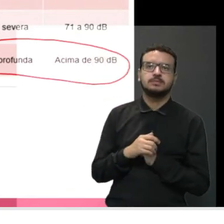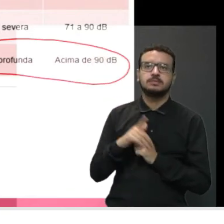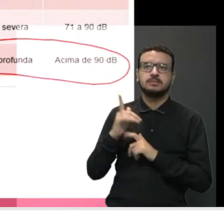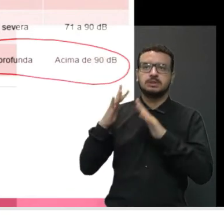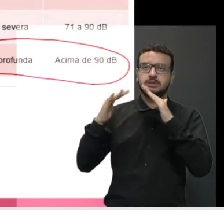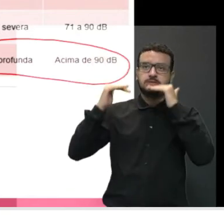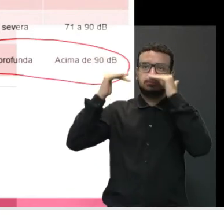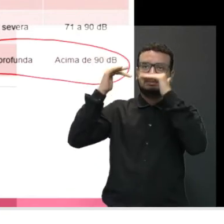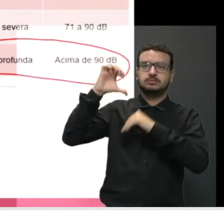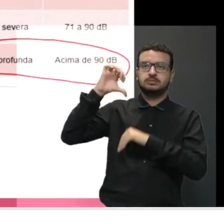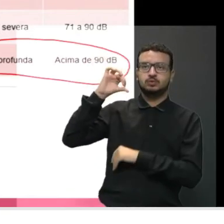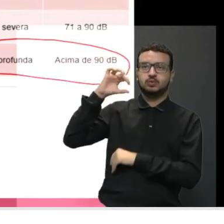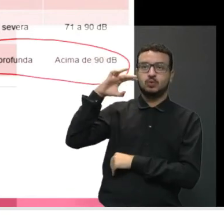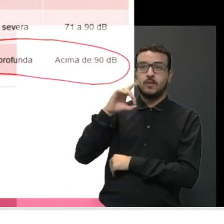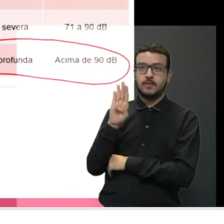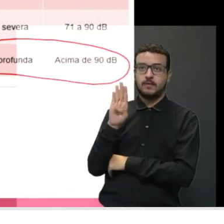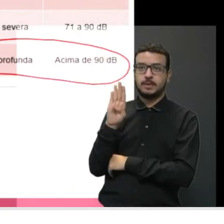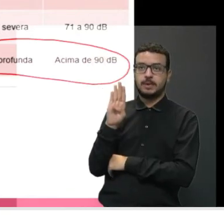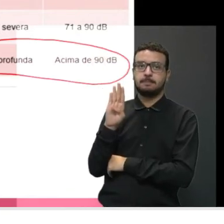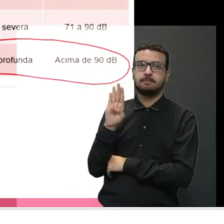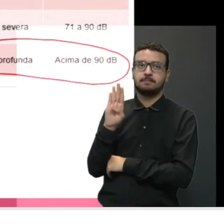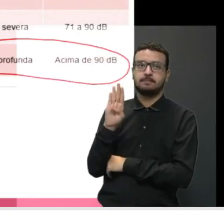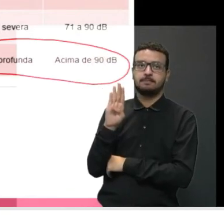no quadro e fazer aqui